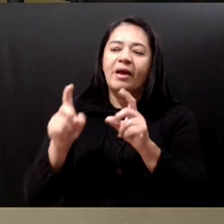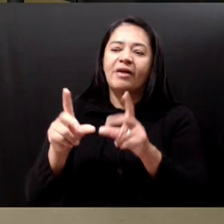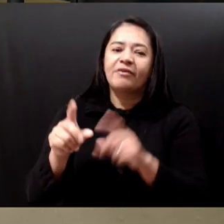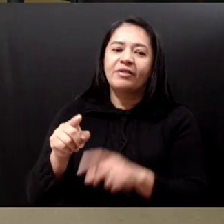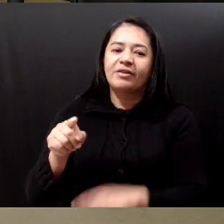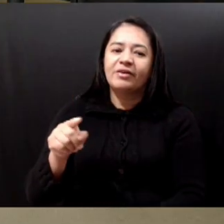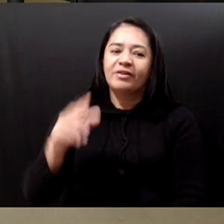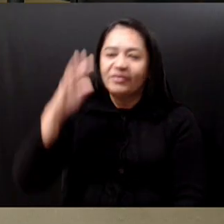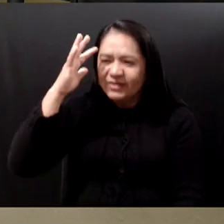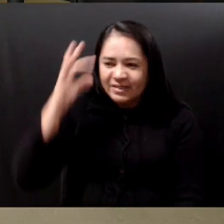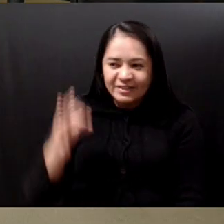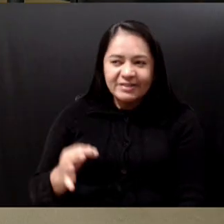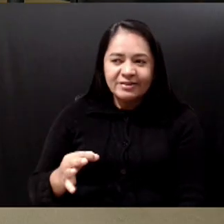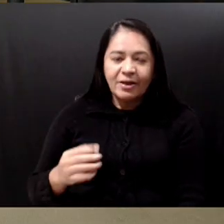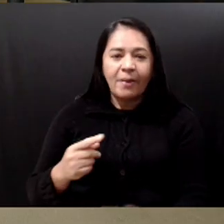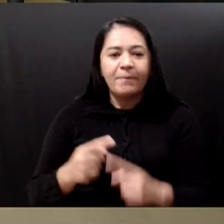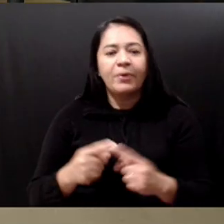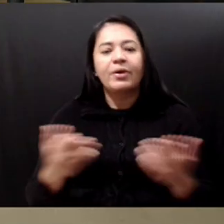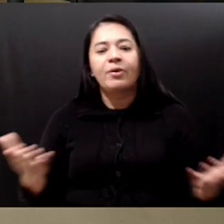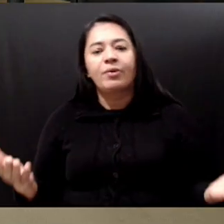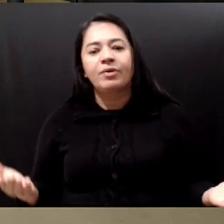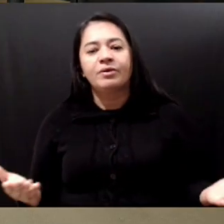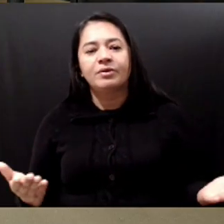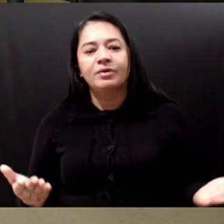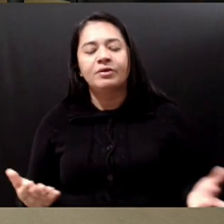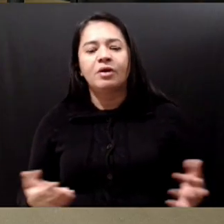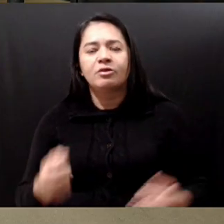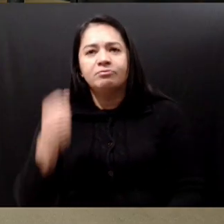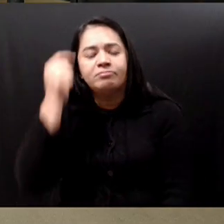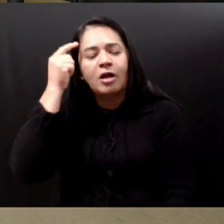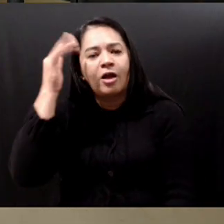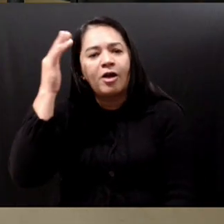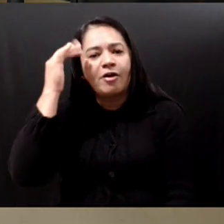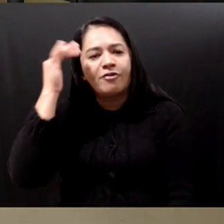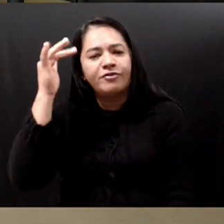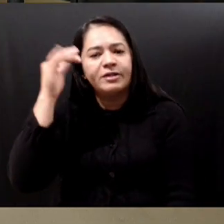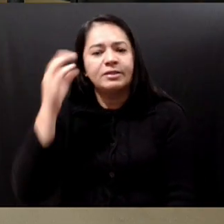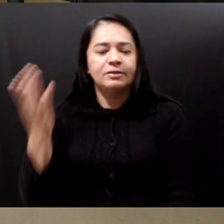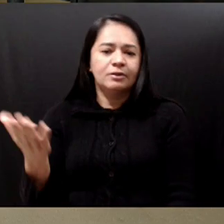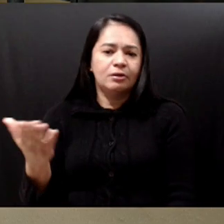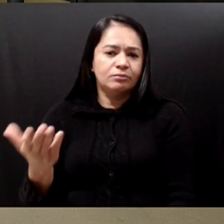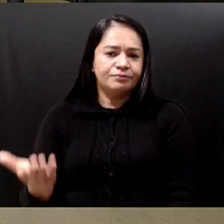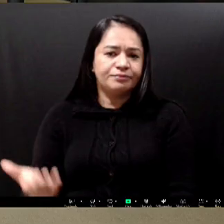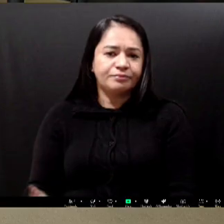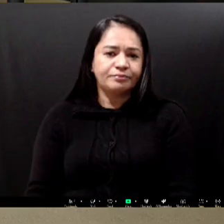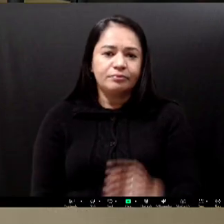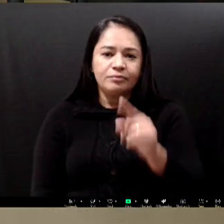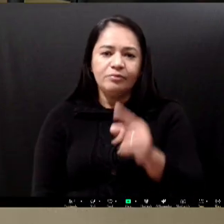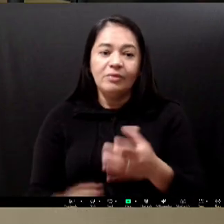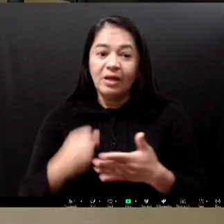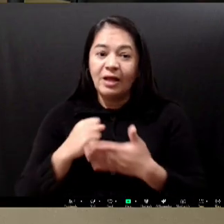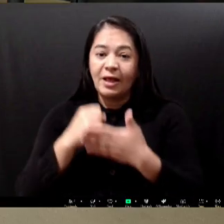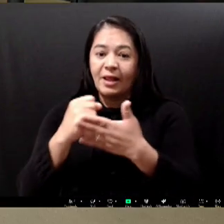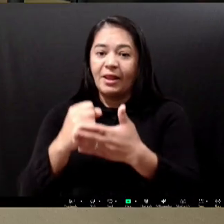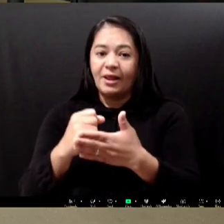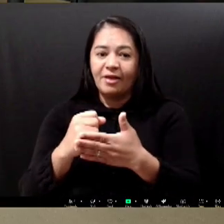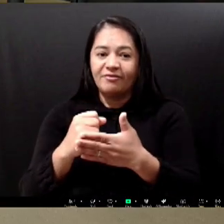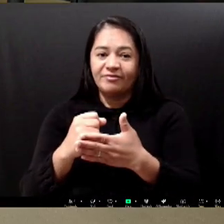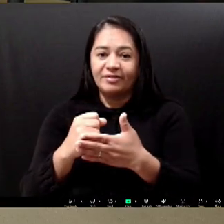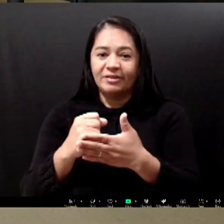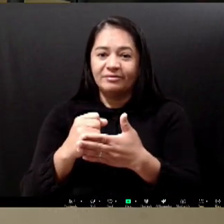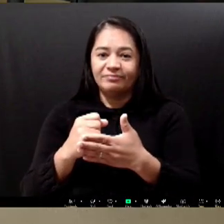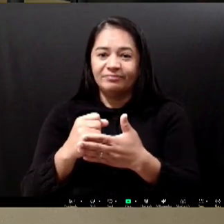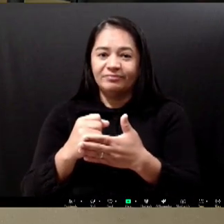Porque qual é a reflexão que precisa ser feita, né? Para você levar audiência para um e-commerce, Uhum. precisa de dinheiro.